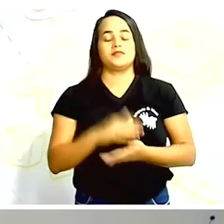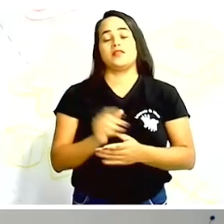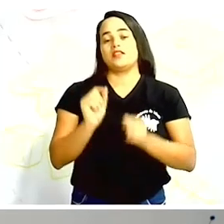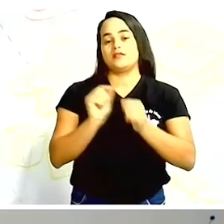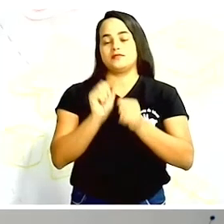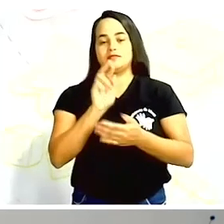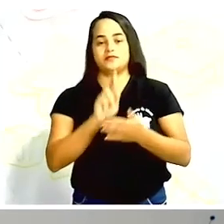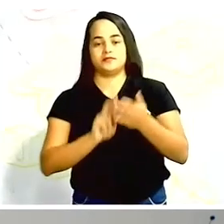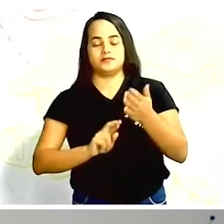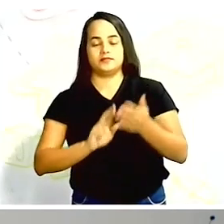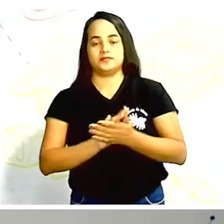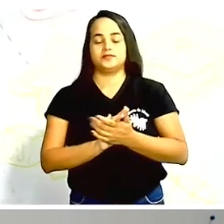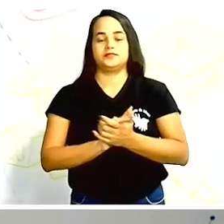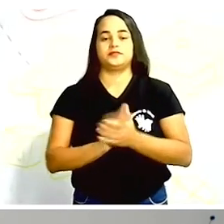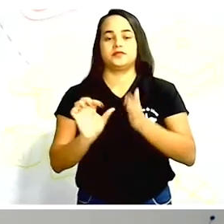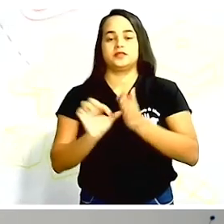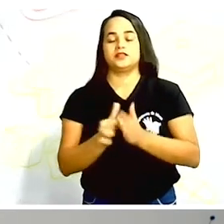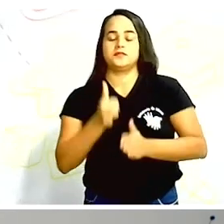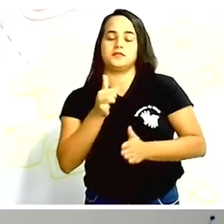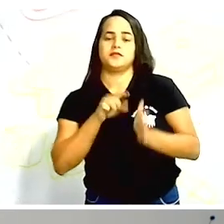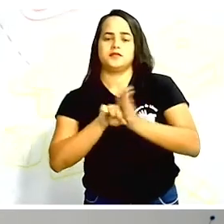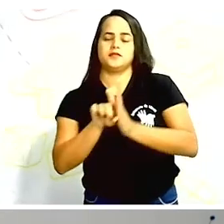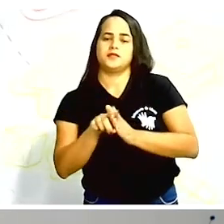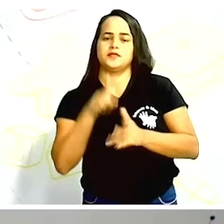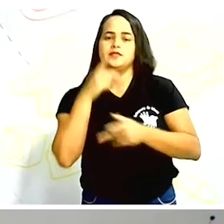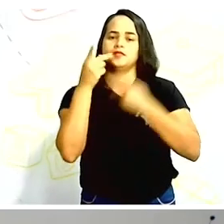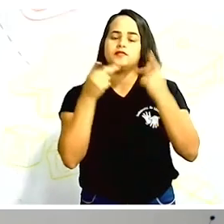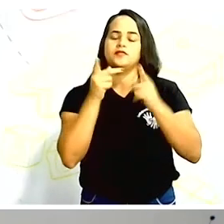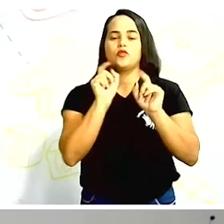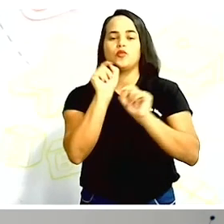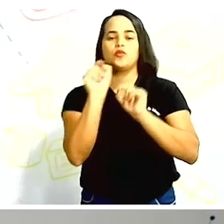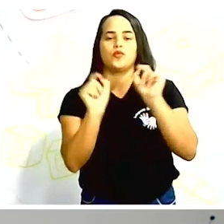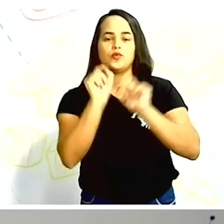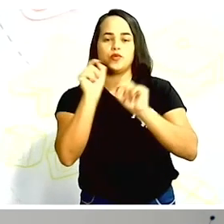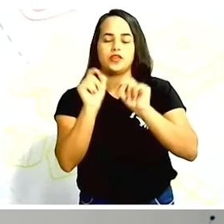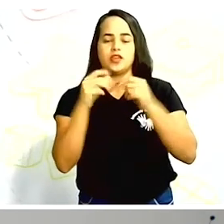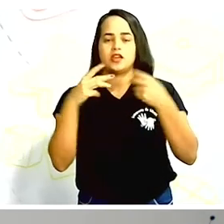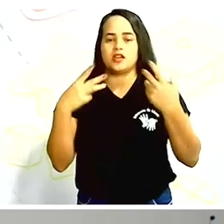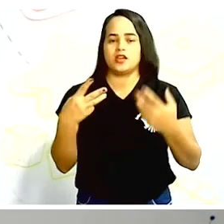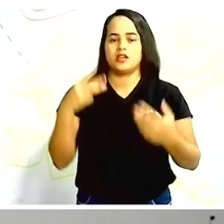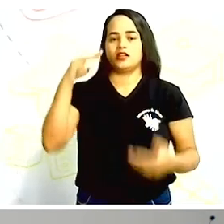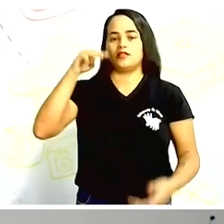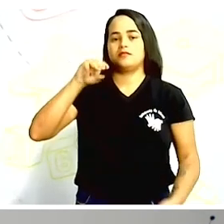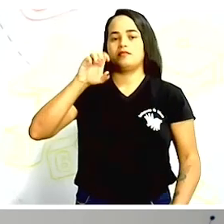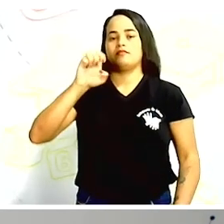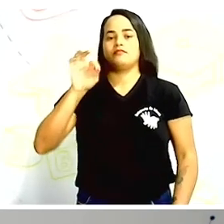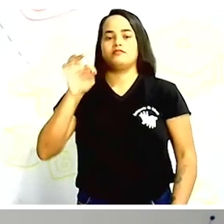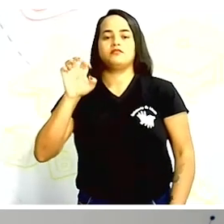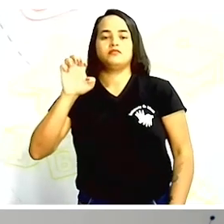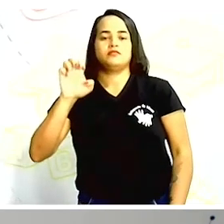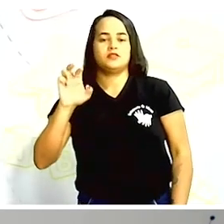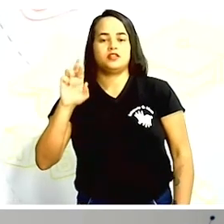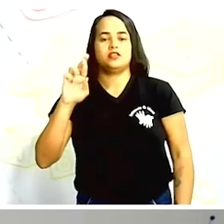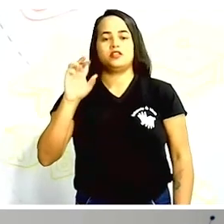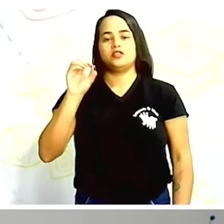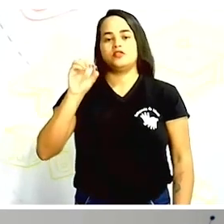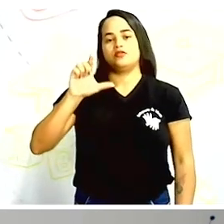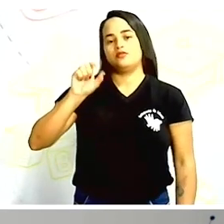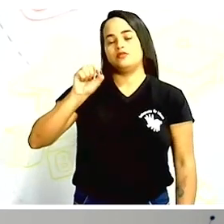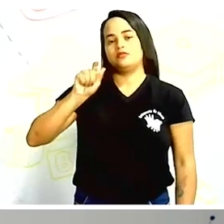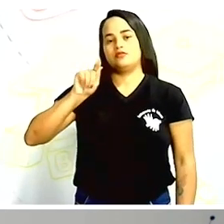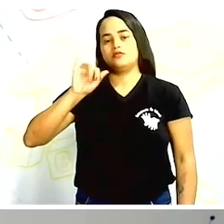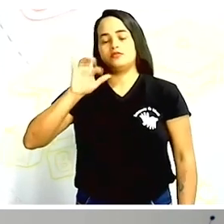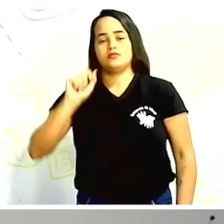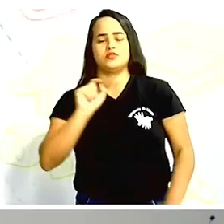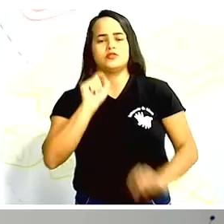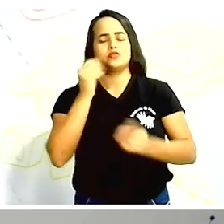a correção. Na primeira questão dizia o seguinte: o que a meteorologia estuda? Então nós vimos na aula anterior, que estuda